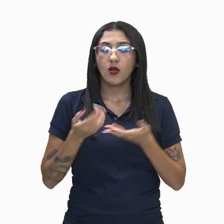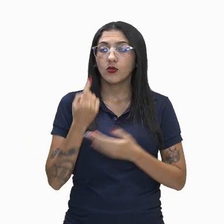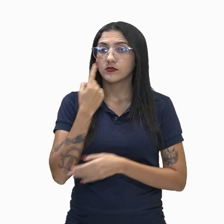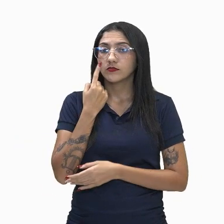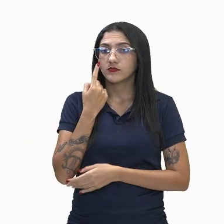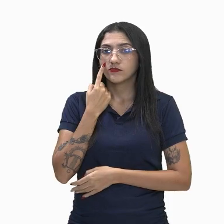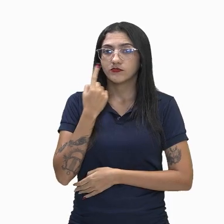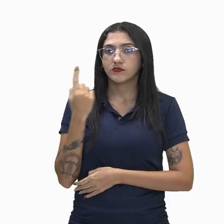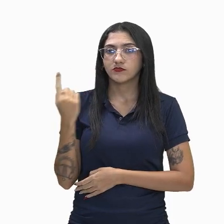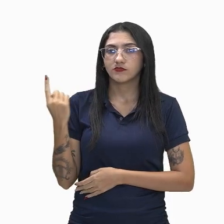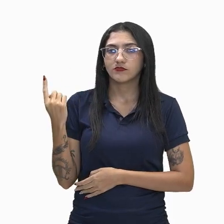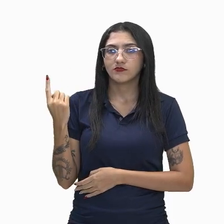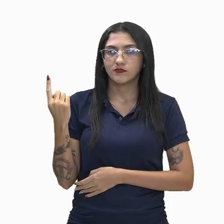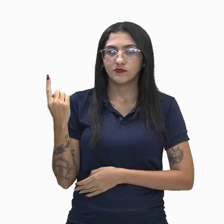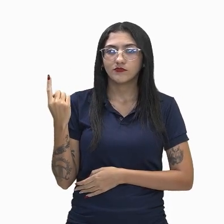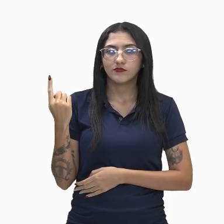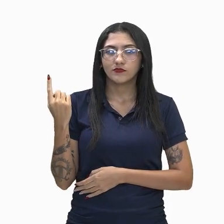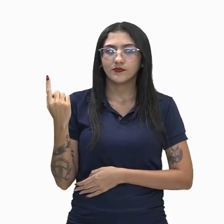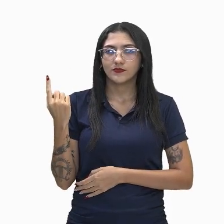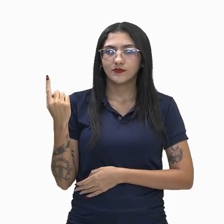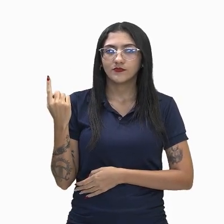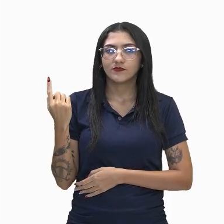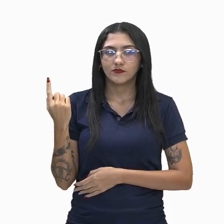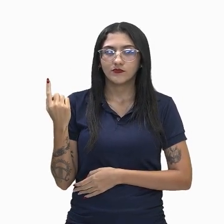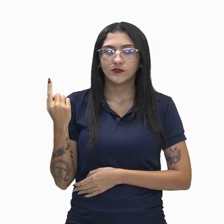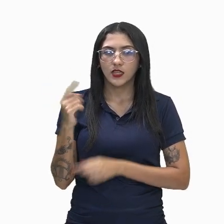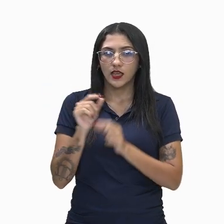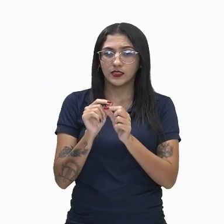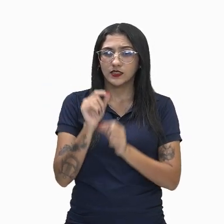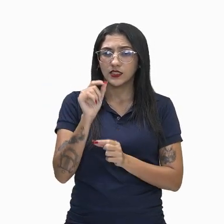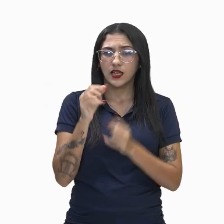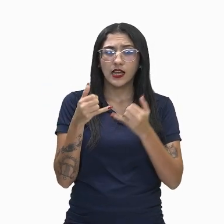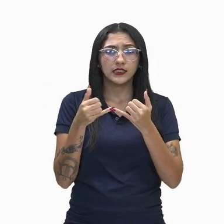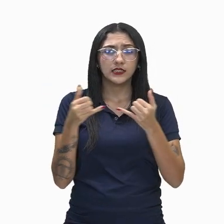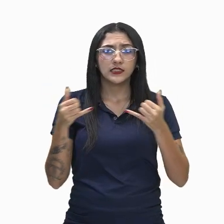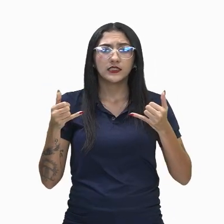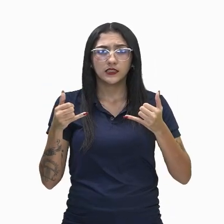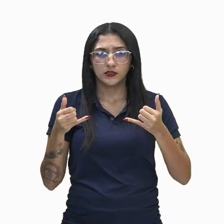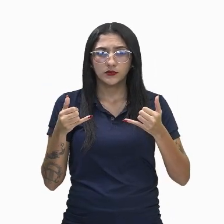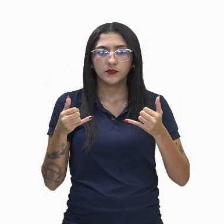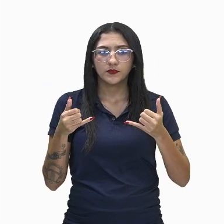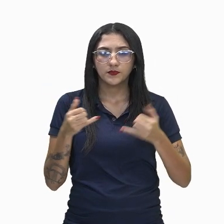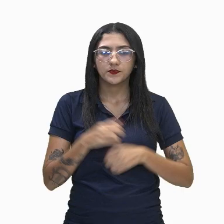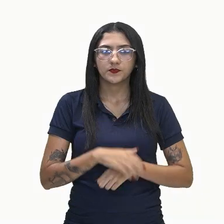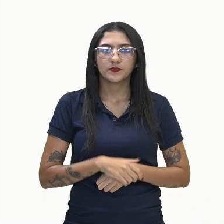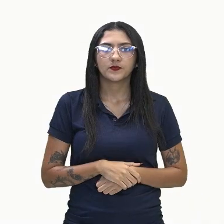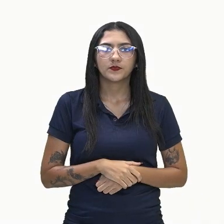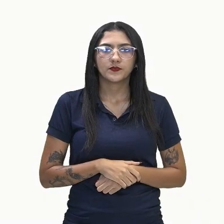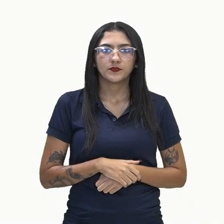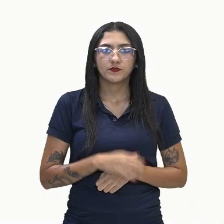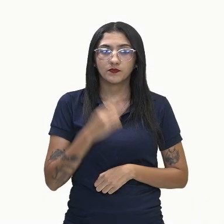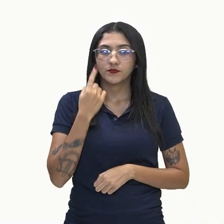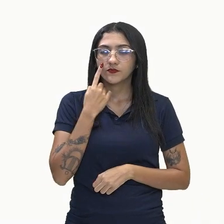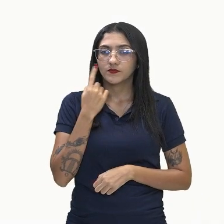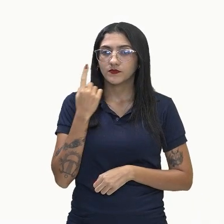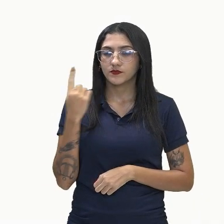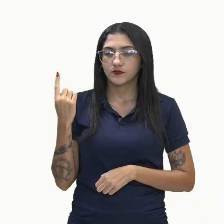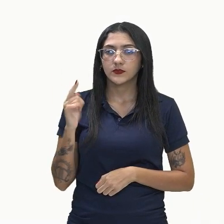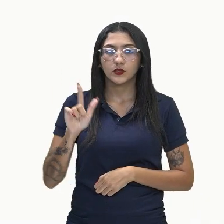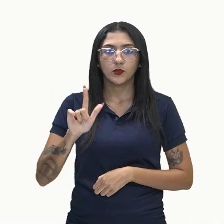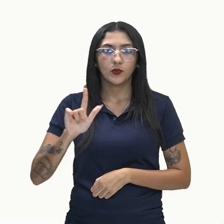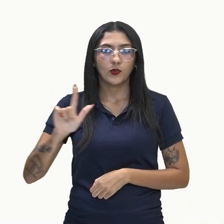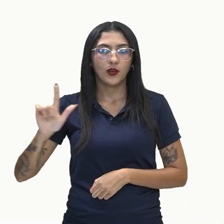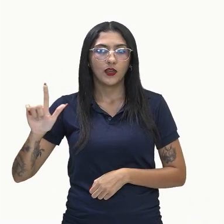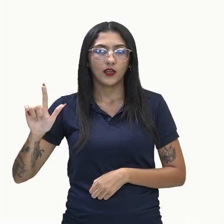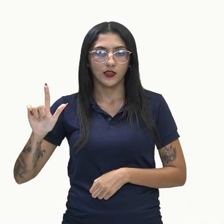nosso meridiano de Greenwich, né? Vou colocar ele aqui em duas linhas. E aqui eu tenho, né, o lado leste